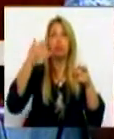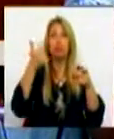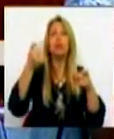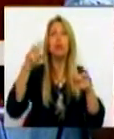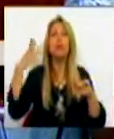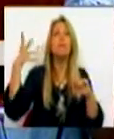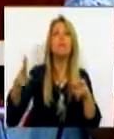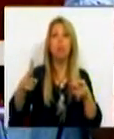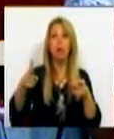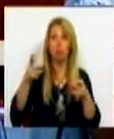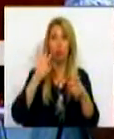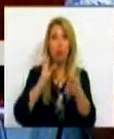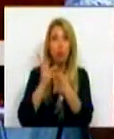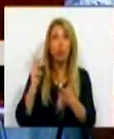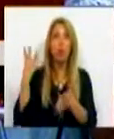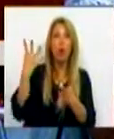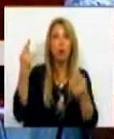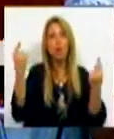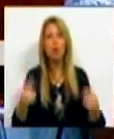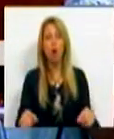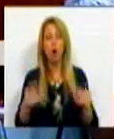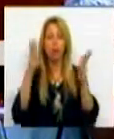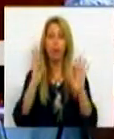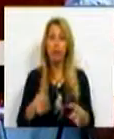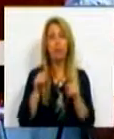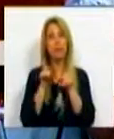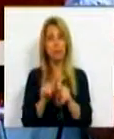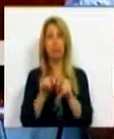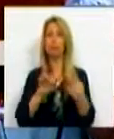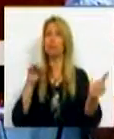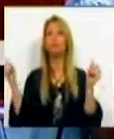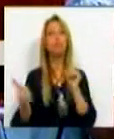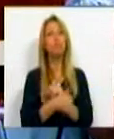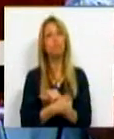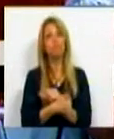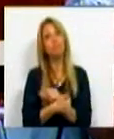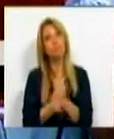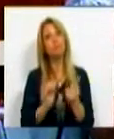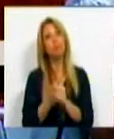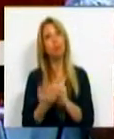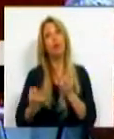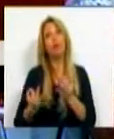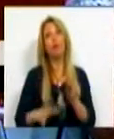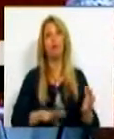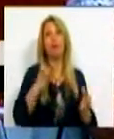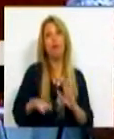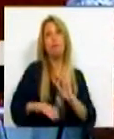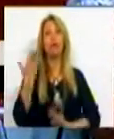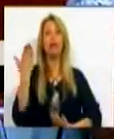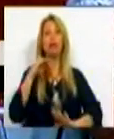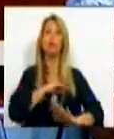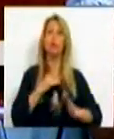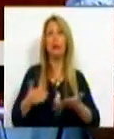portugueses. É necessário inverter essa tendência, e essa tendência inverte-se com mais confiança, com mais rendimento e com